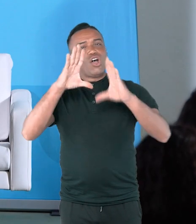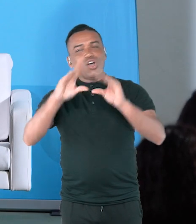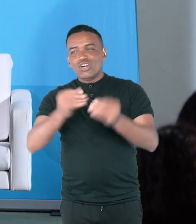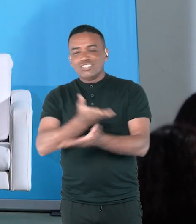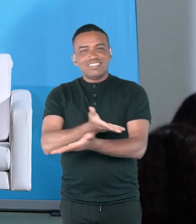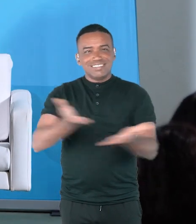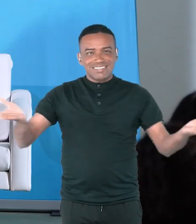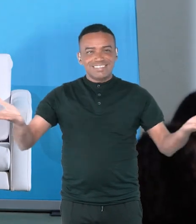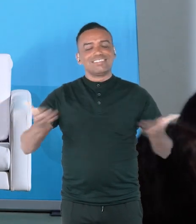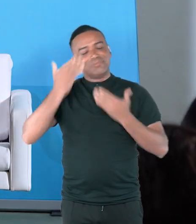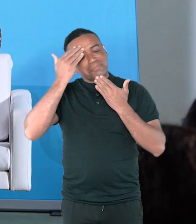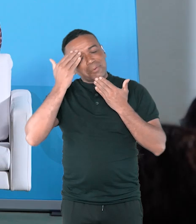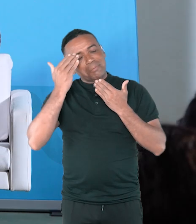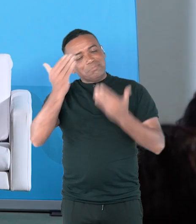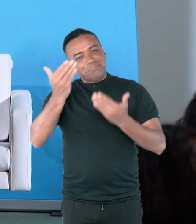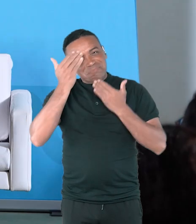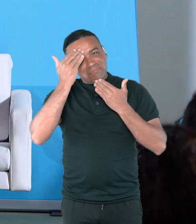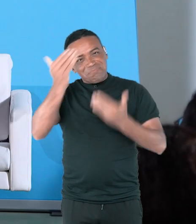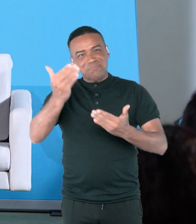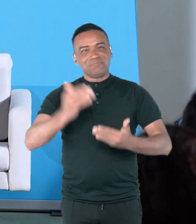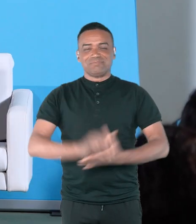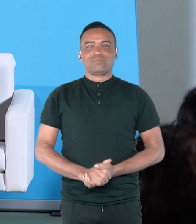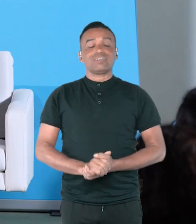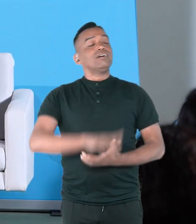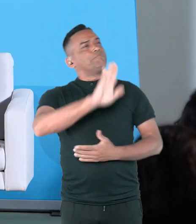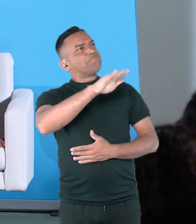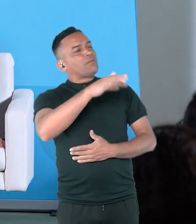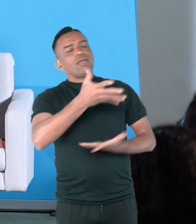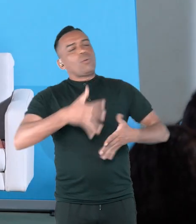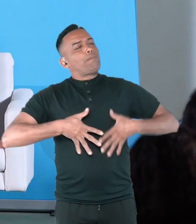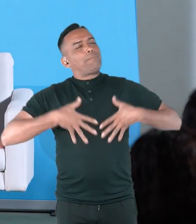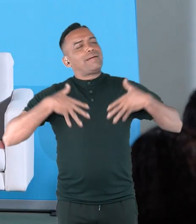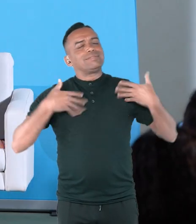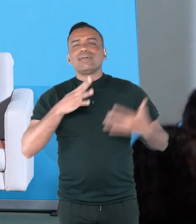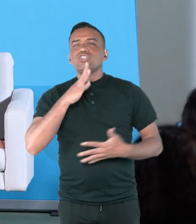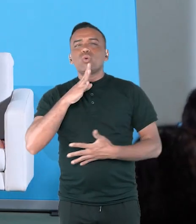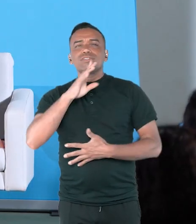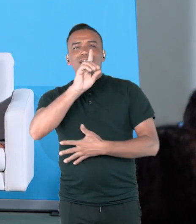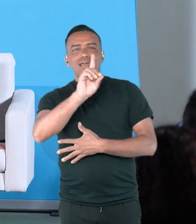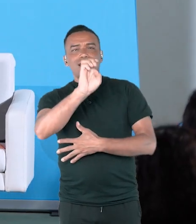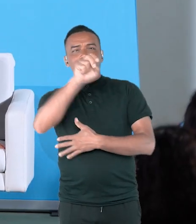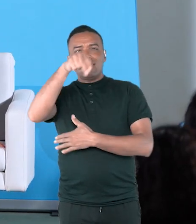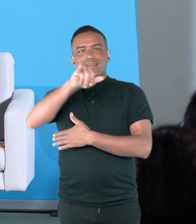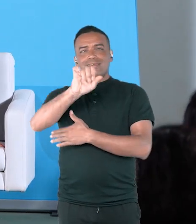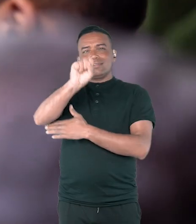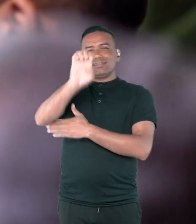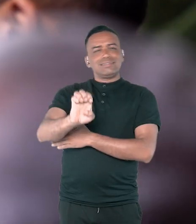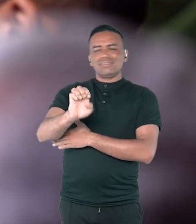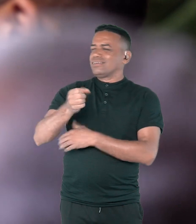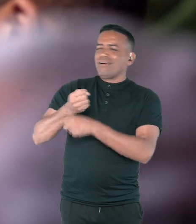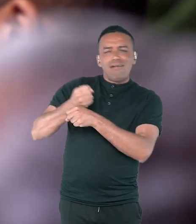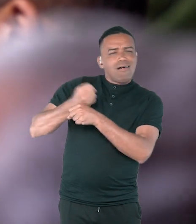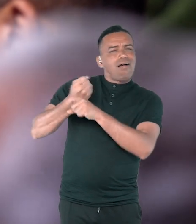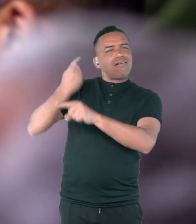noite, gente. Obrigada. No palco estão o anfitrião Afonso Borges e a convidada